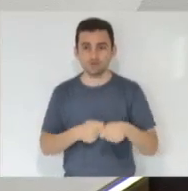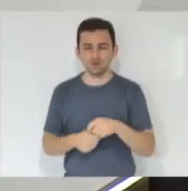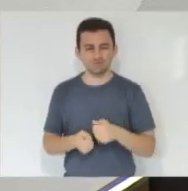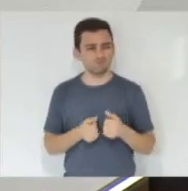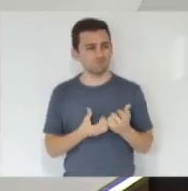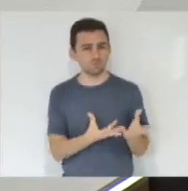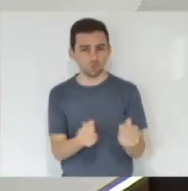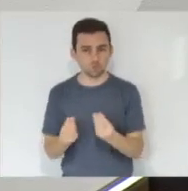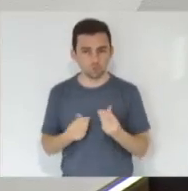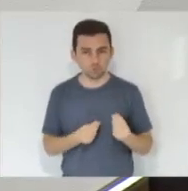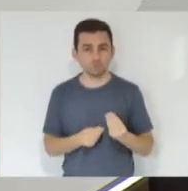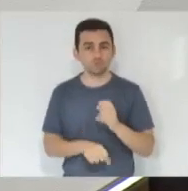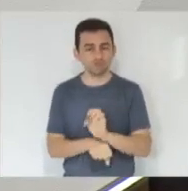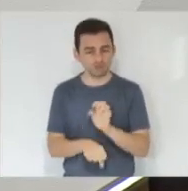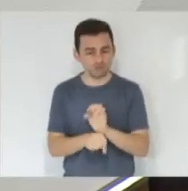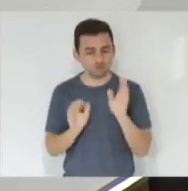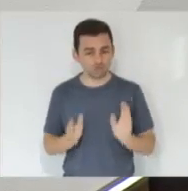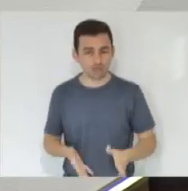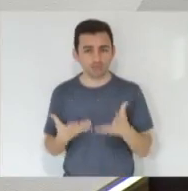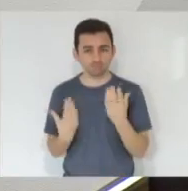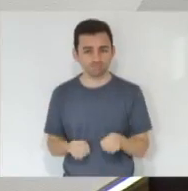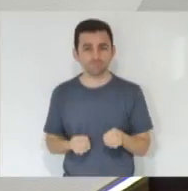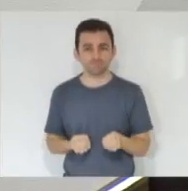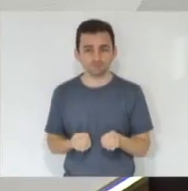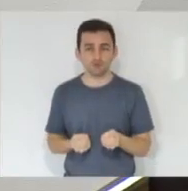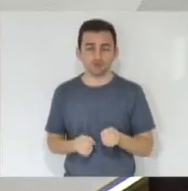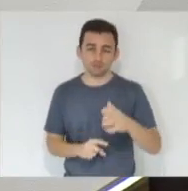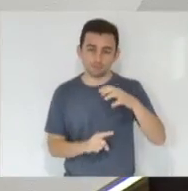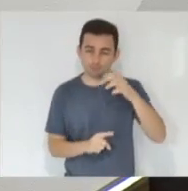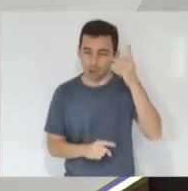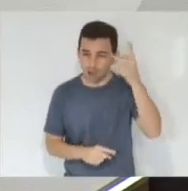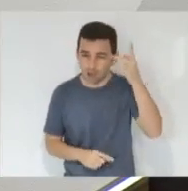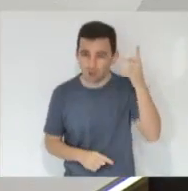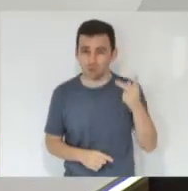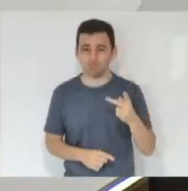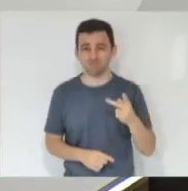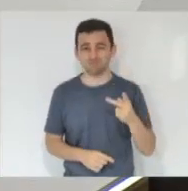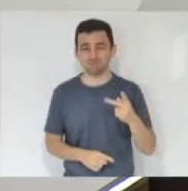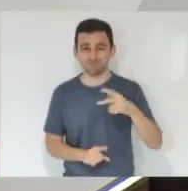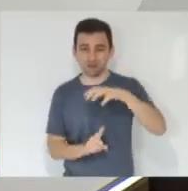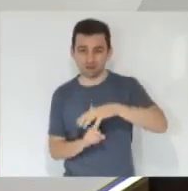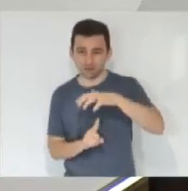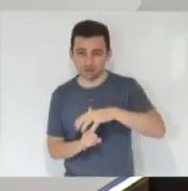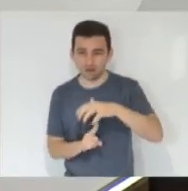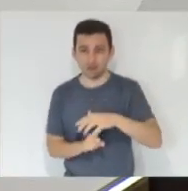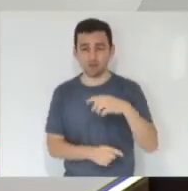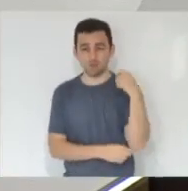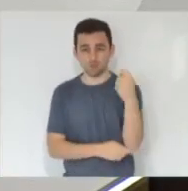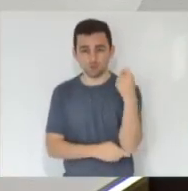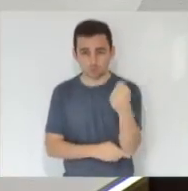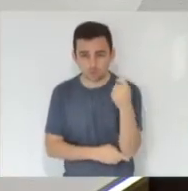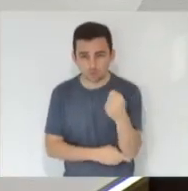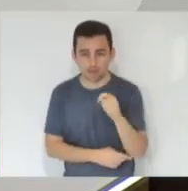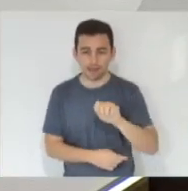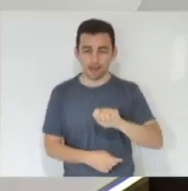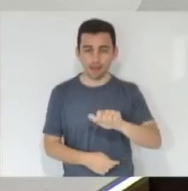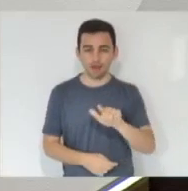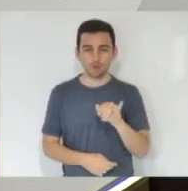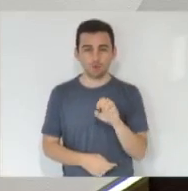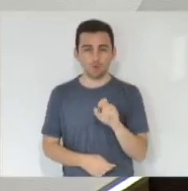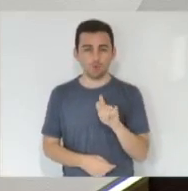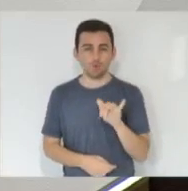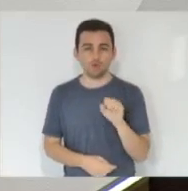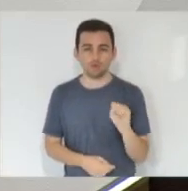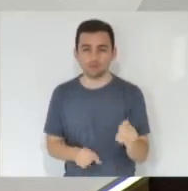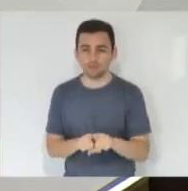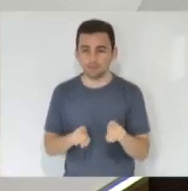essa dianteira. São Paulo, Paraná, Rio Grande do Sul, Alagoas, Distrito Federal, até